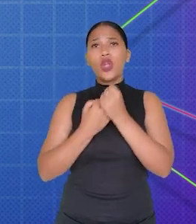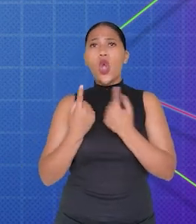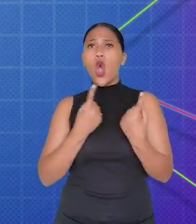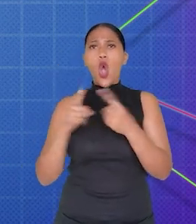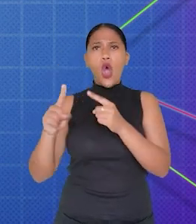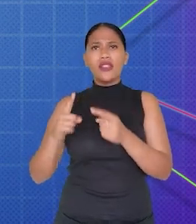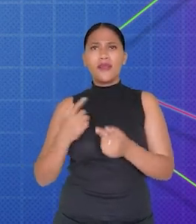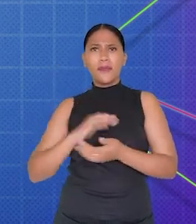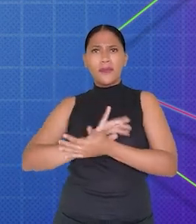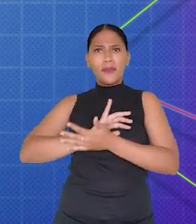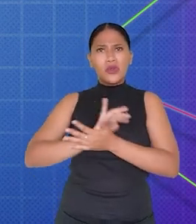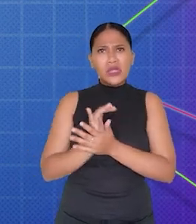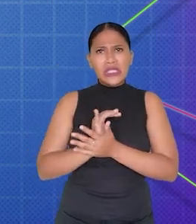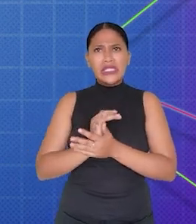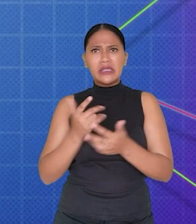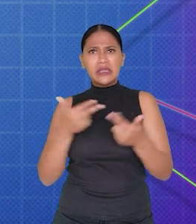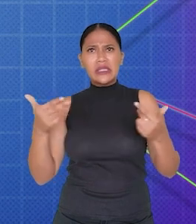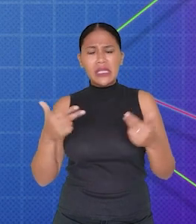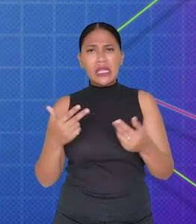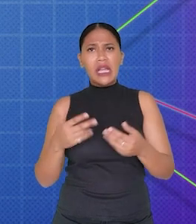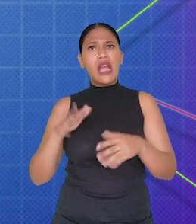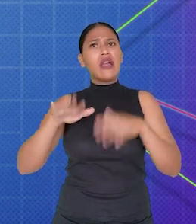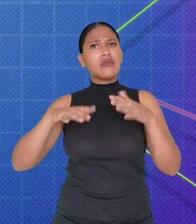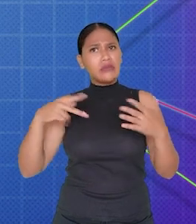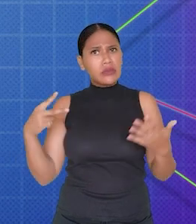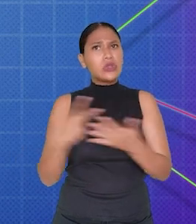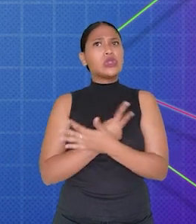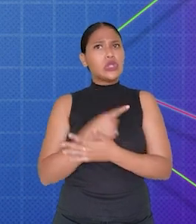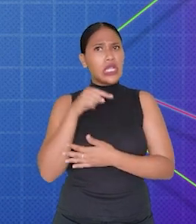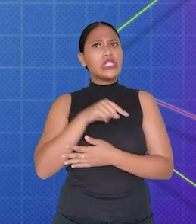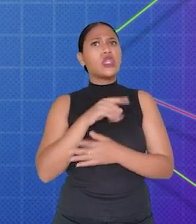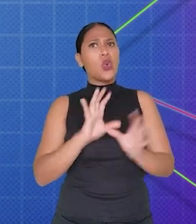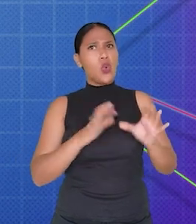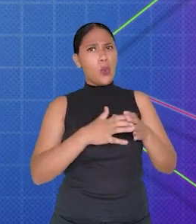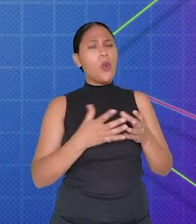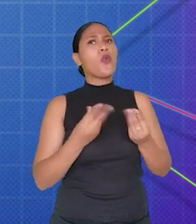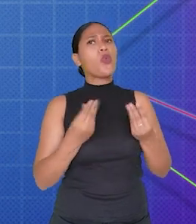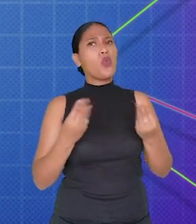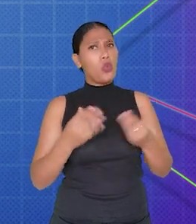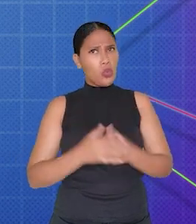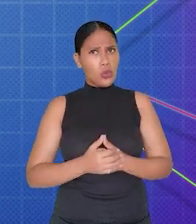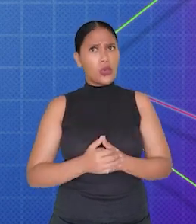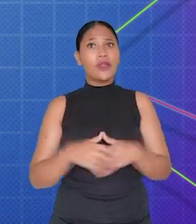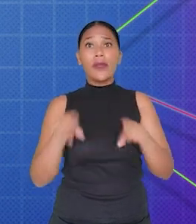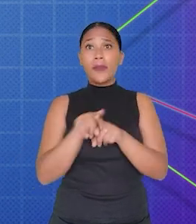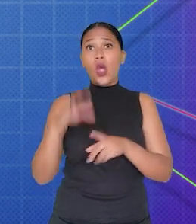combater o preconceito e a discriminação que muitas vezes afetam esses grupos, bem como